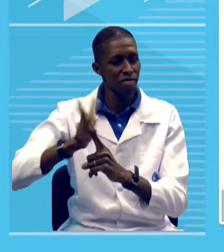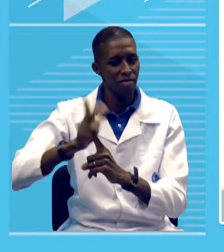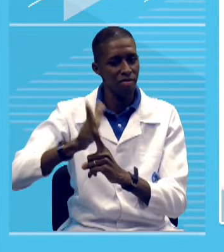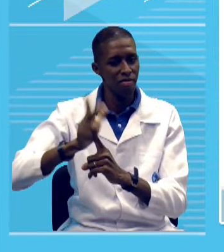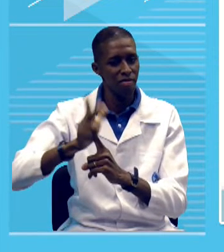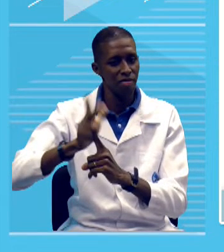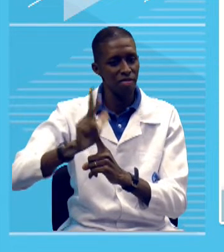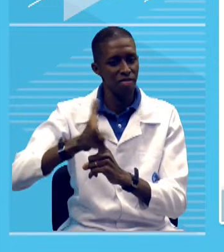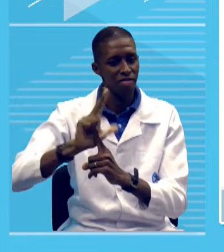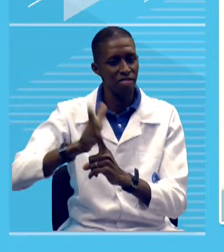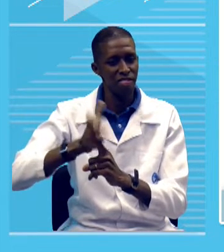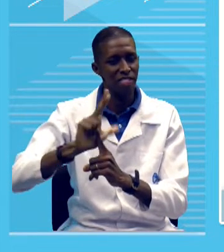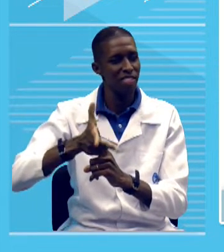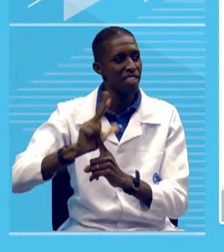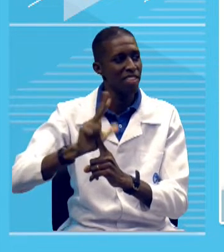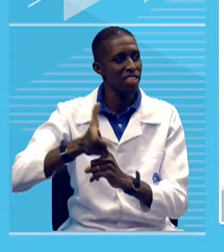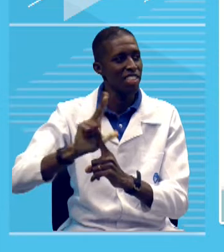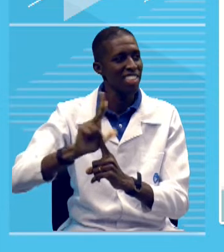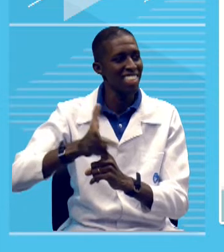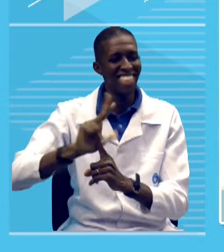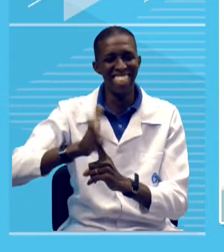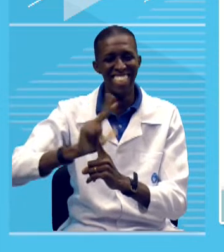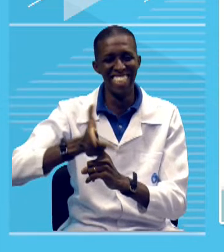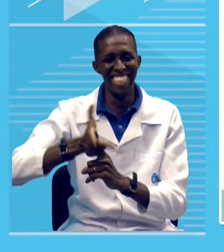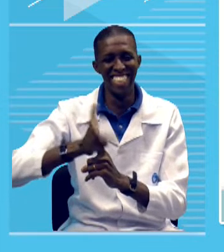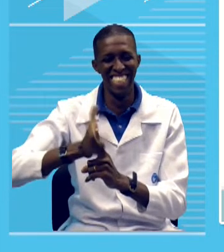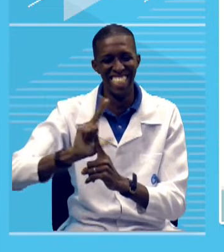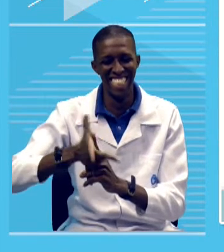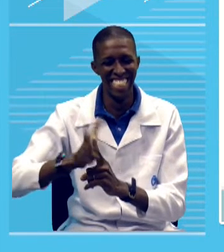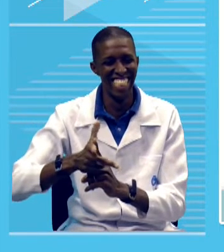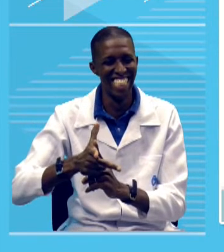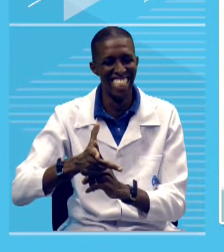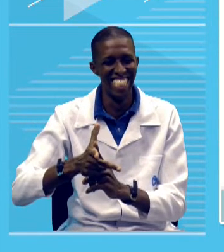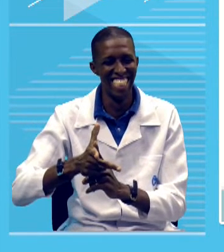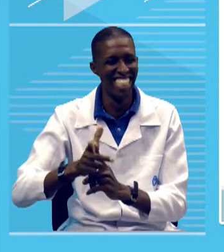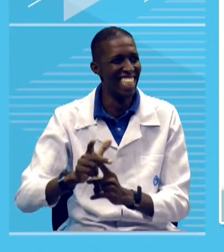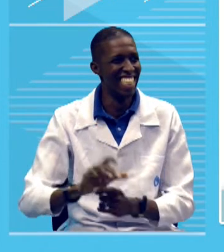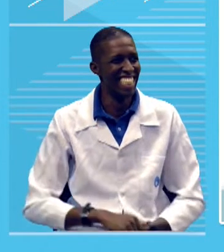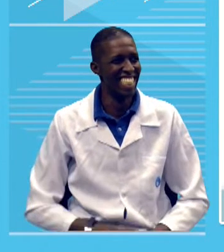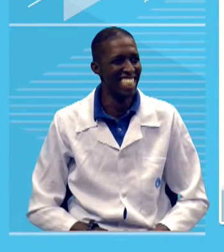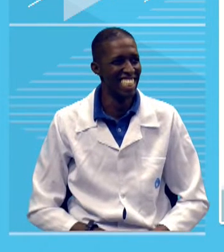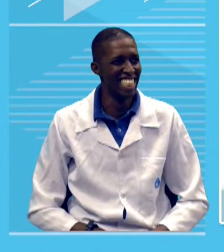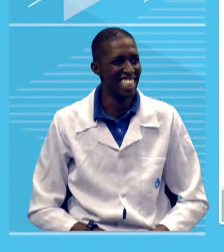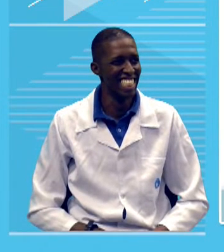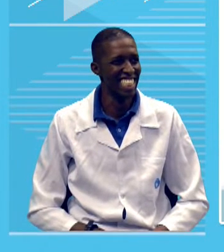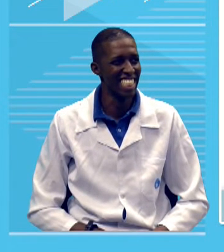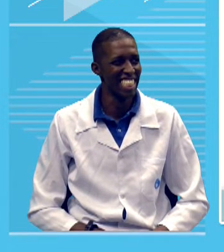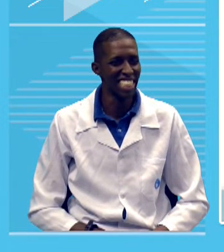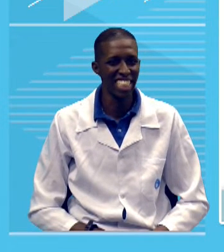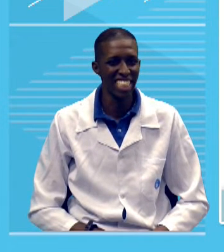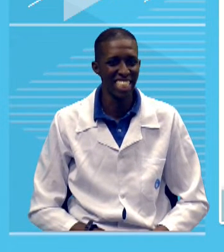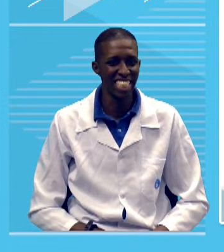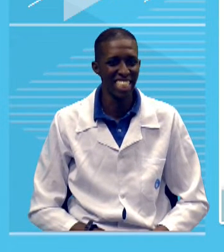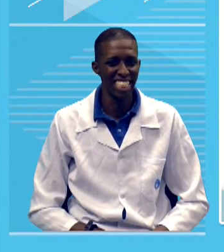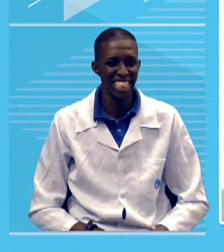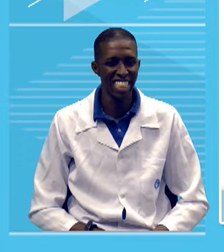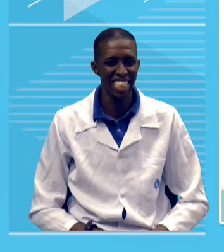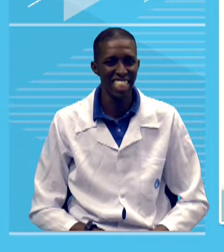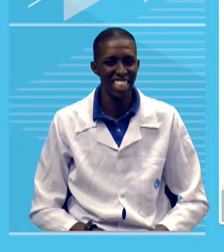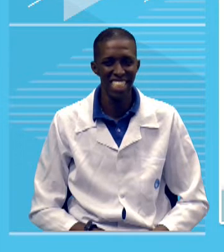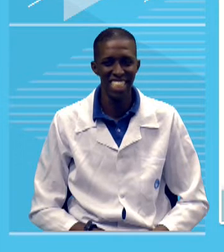é bem agora você vai arrumar confusão grande Ismael eu já tava então